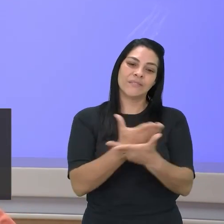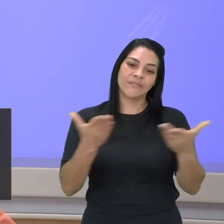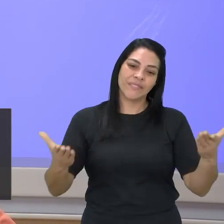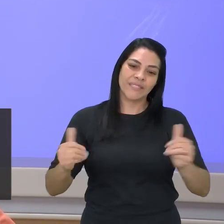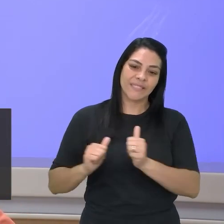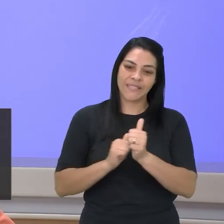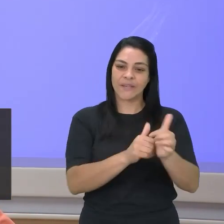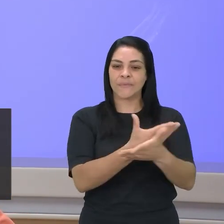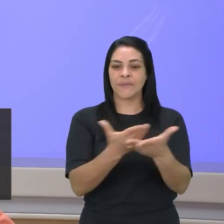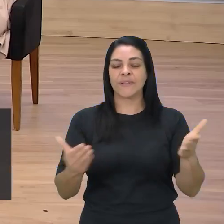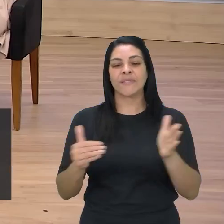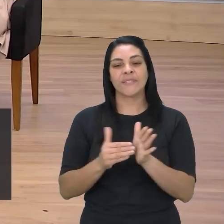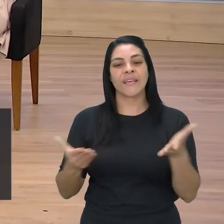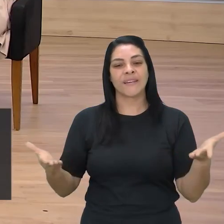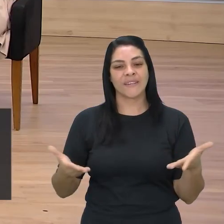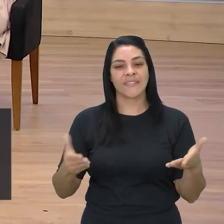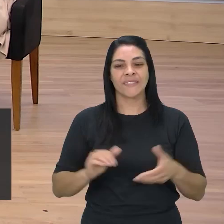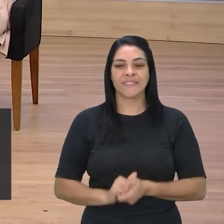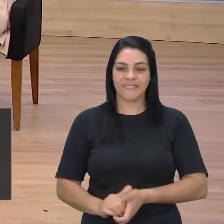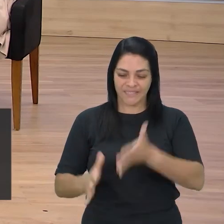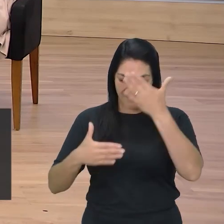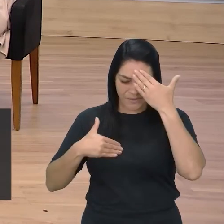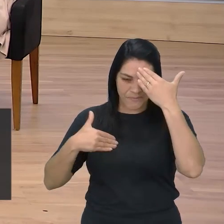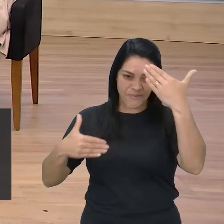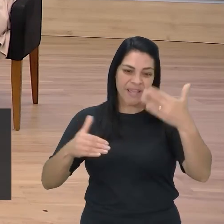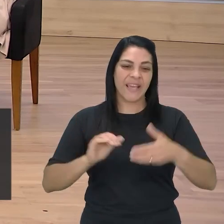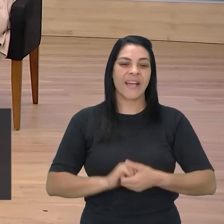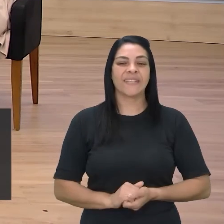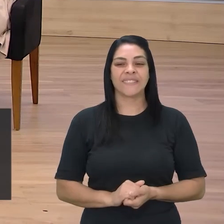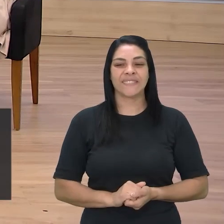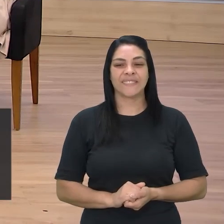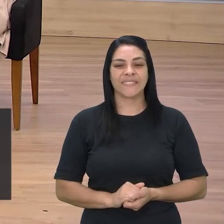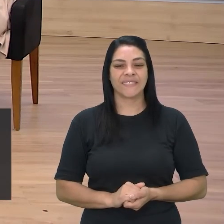até agora. Obrigada. Obrigada,